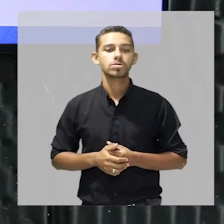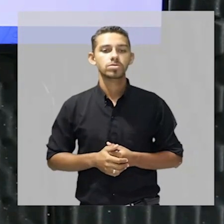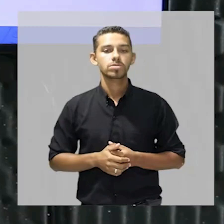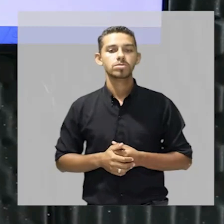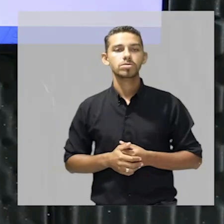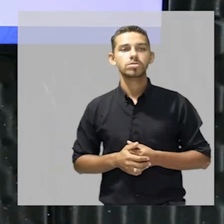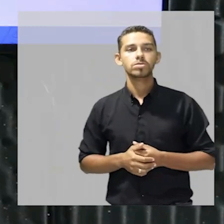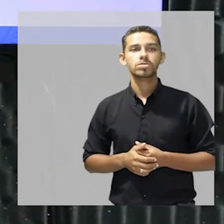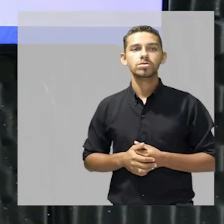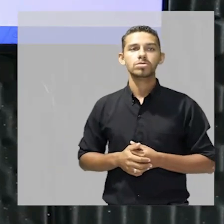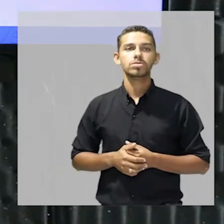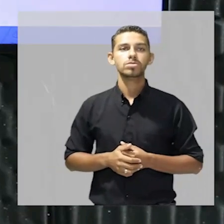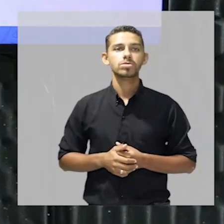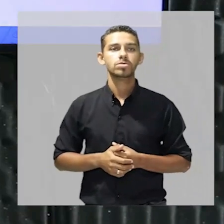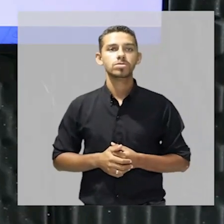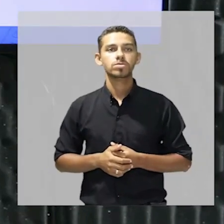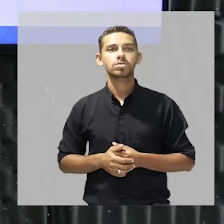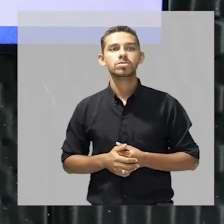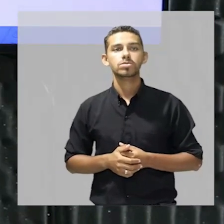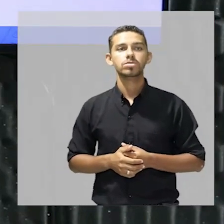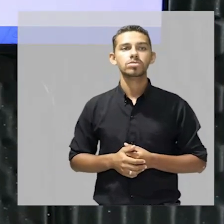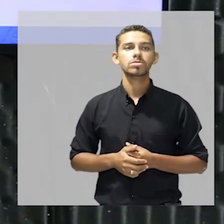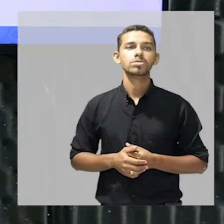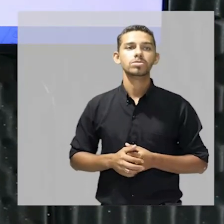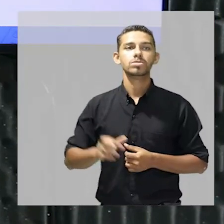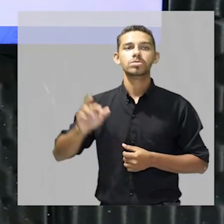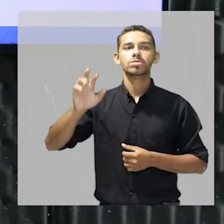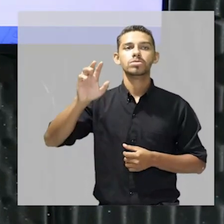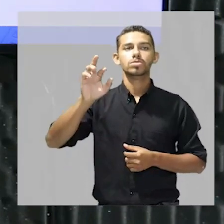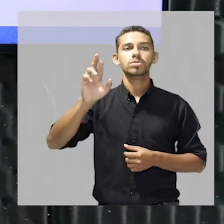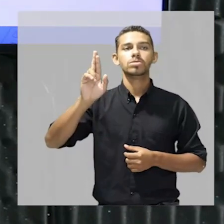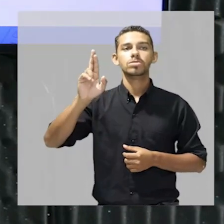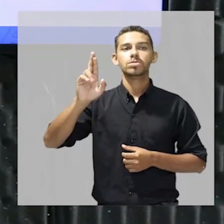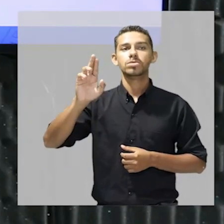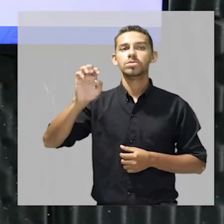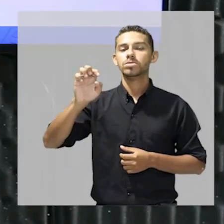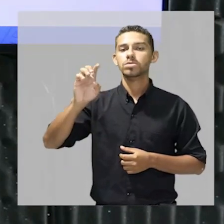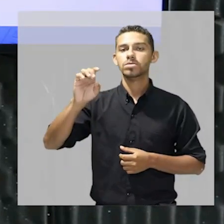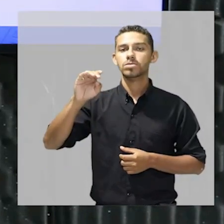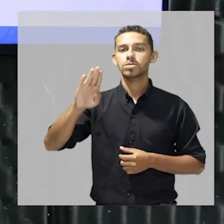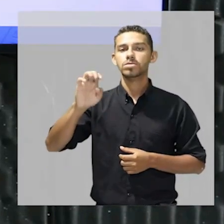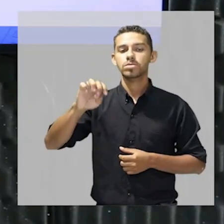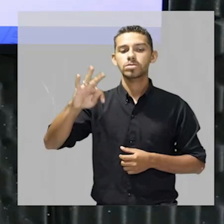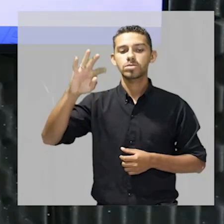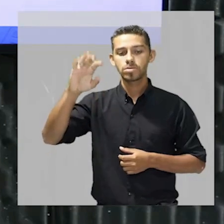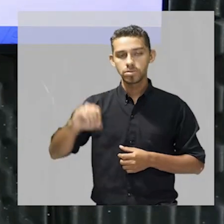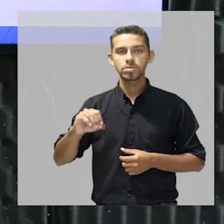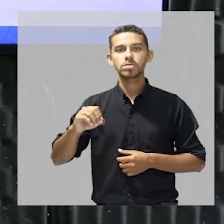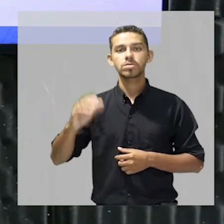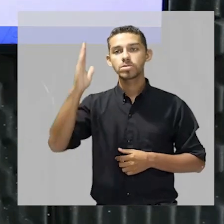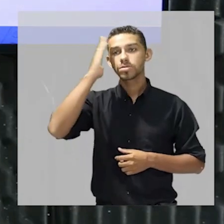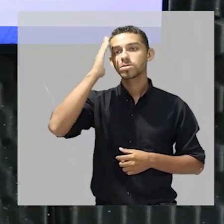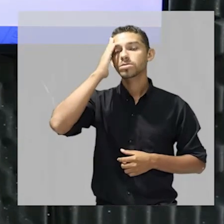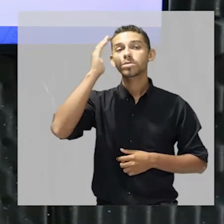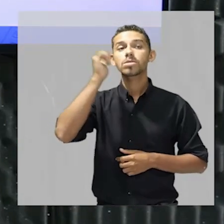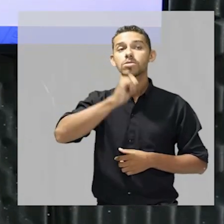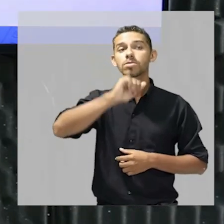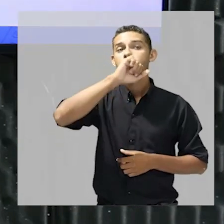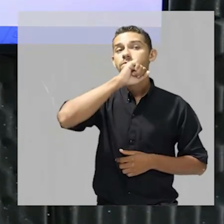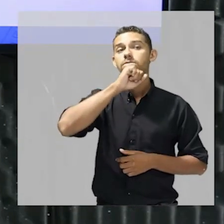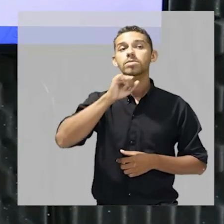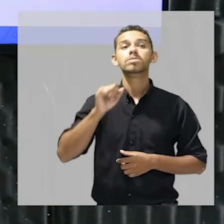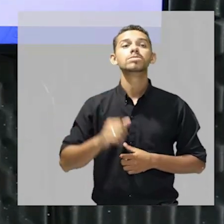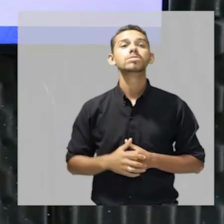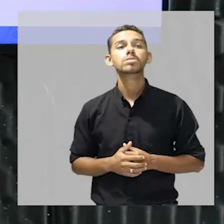daqui ó rebento né nasceu meu filho por isso que a gente entende que é a mãe não era o momento dele